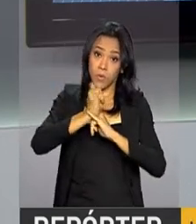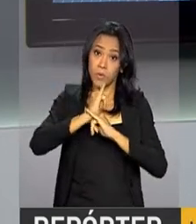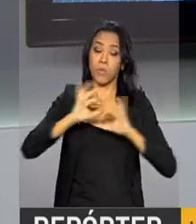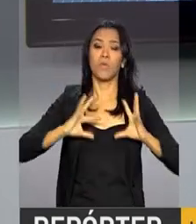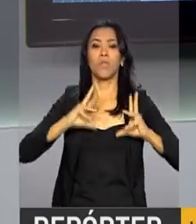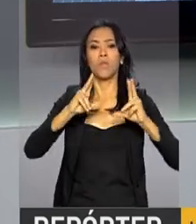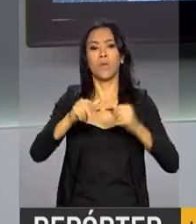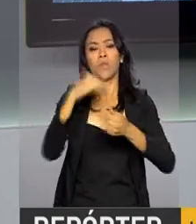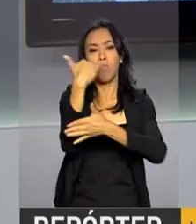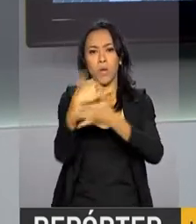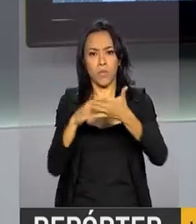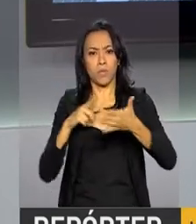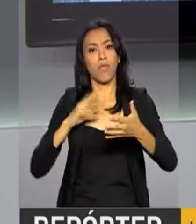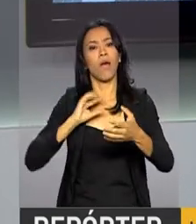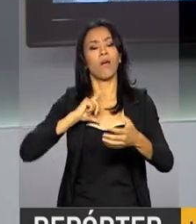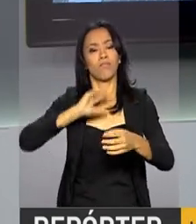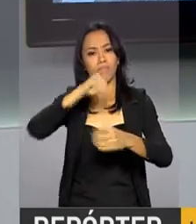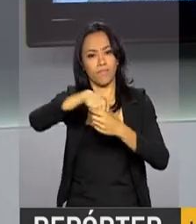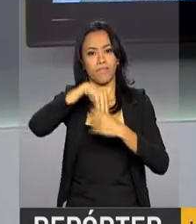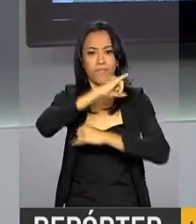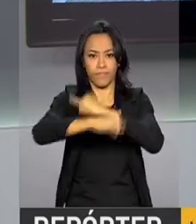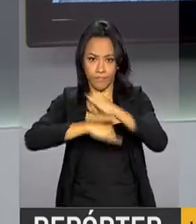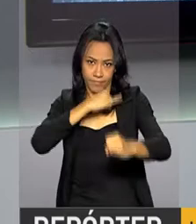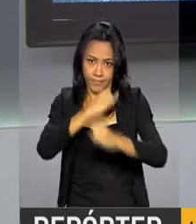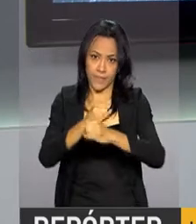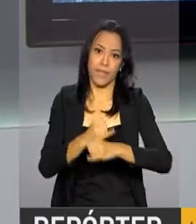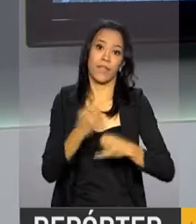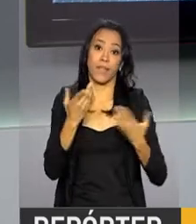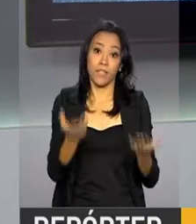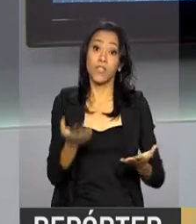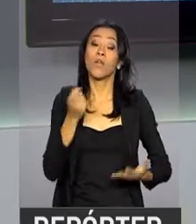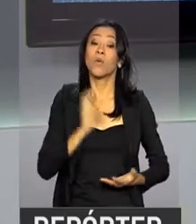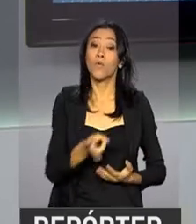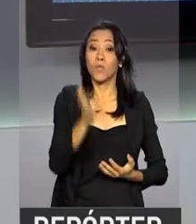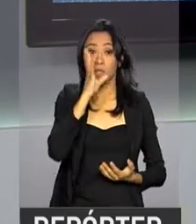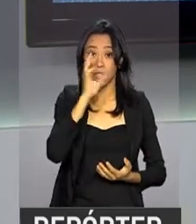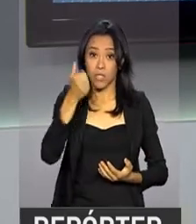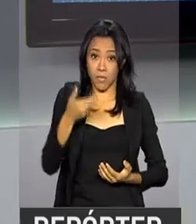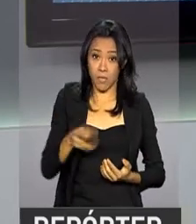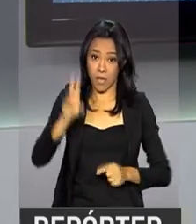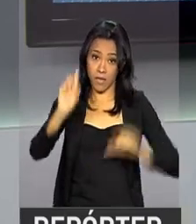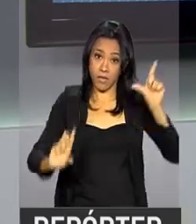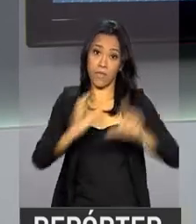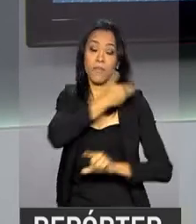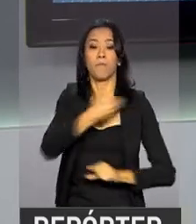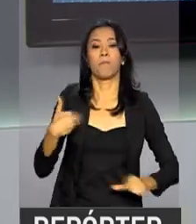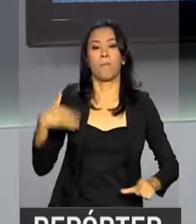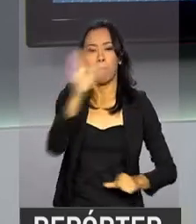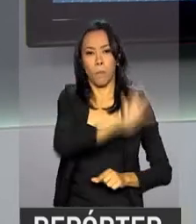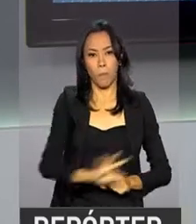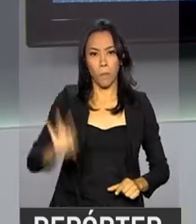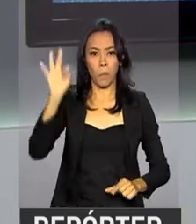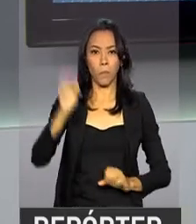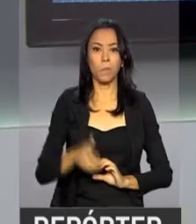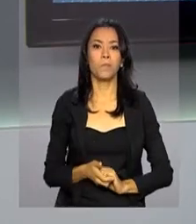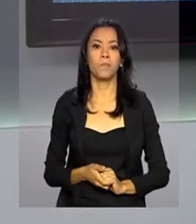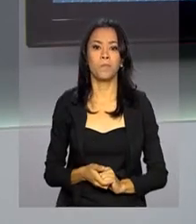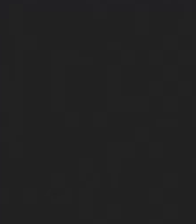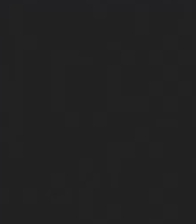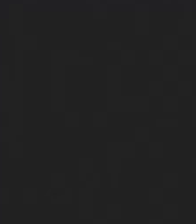toda a nossa programação também está na página da nbr na internet continue com a gente na nbr a tv do governo federal